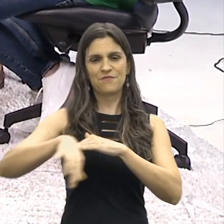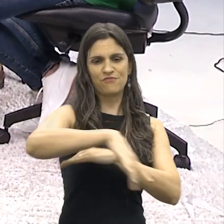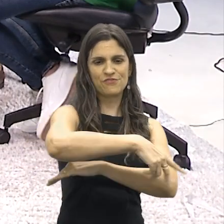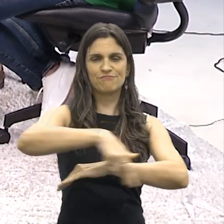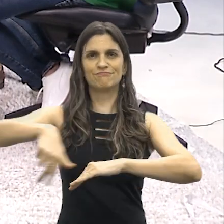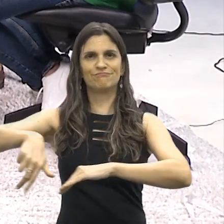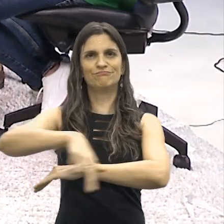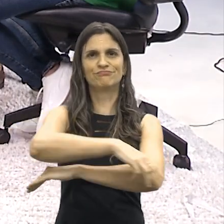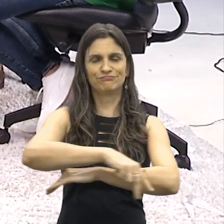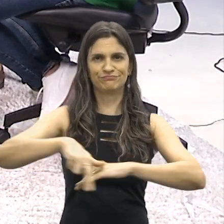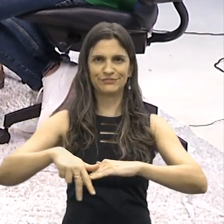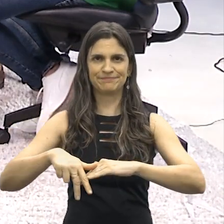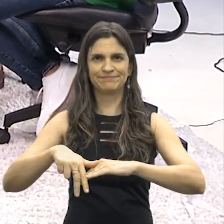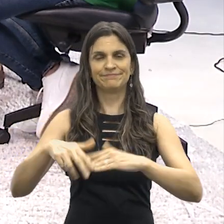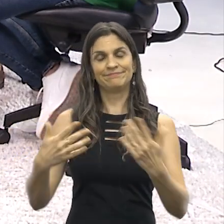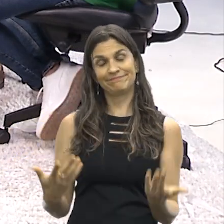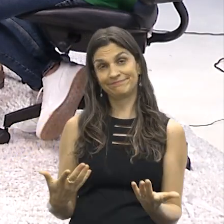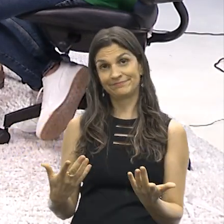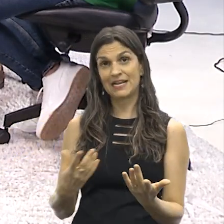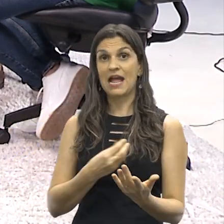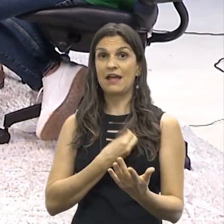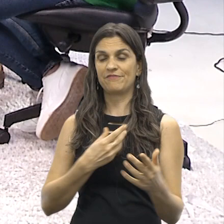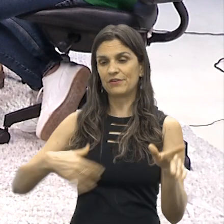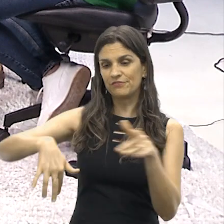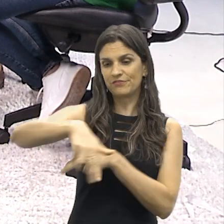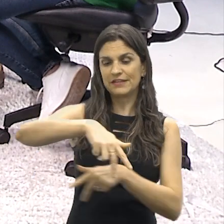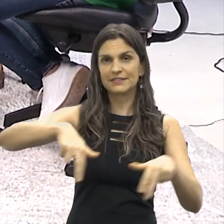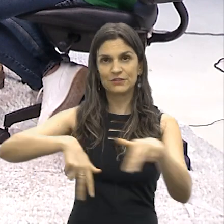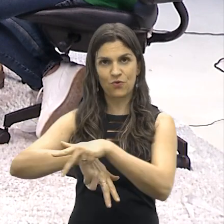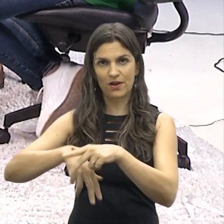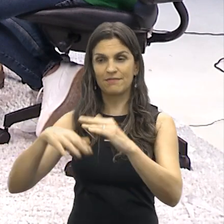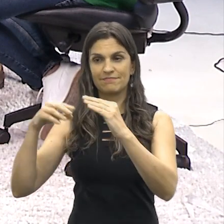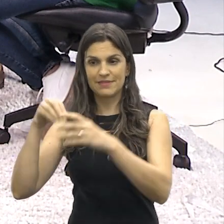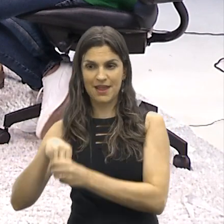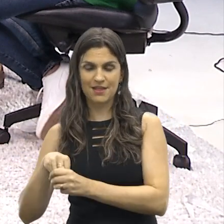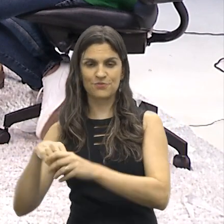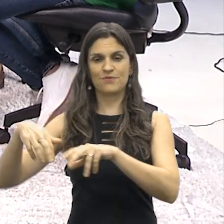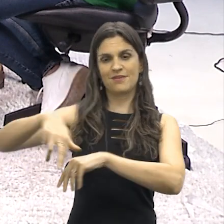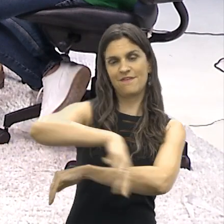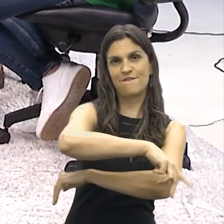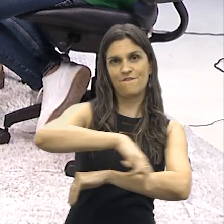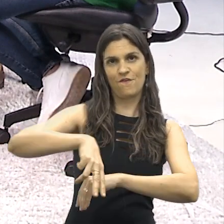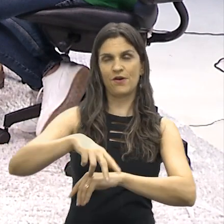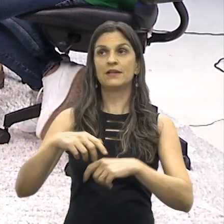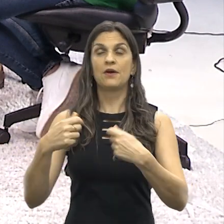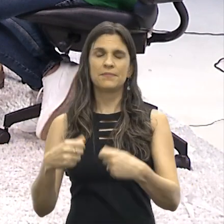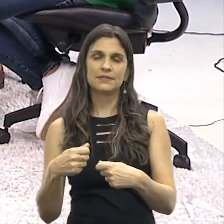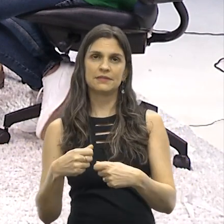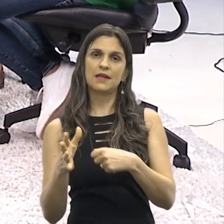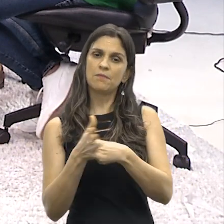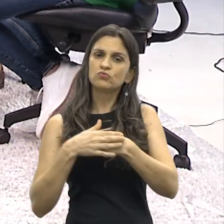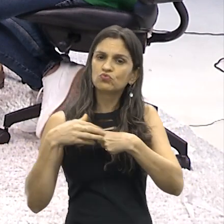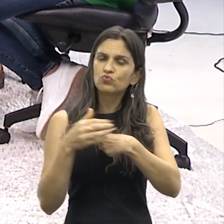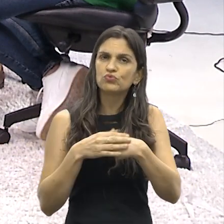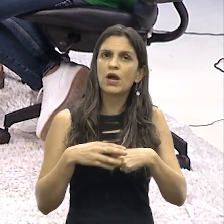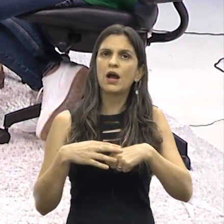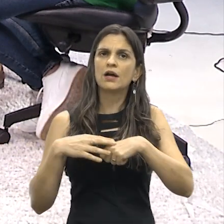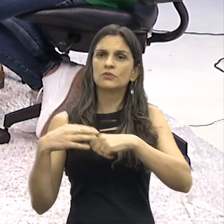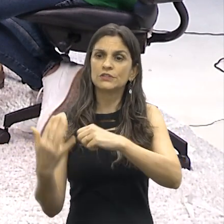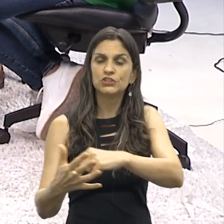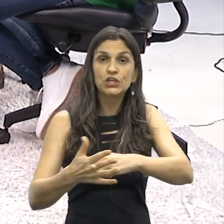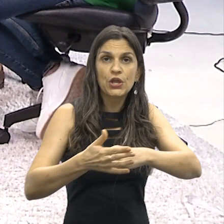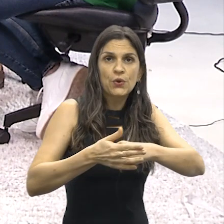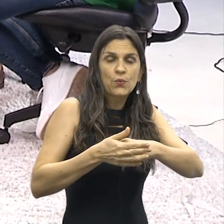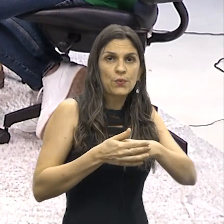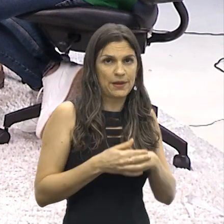domicílio, mas não vive dentro de casa. É um problema sério. E muitas vezes a nossa grande briga é pelo acolhimento dos animais. O acolhimento,